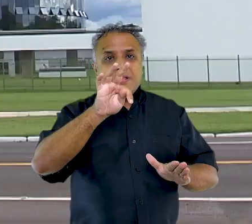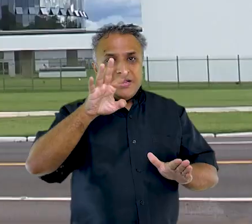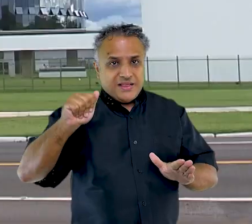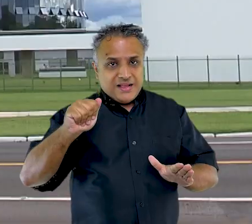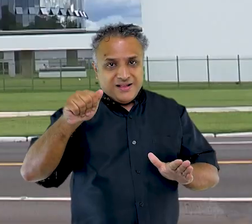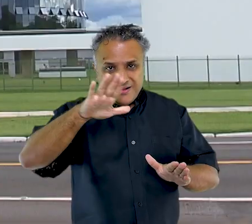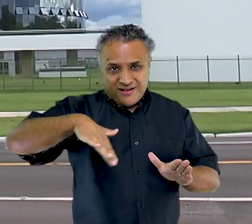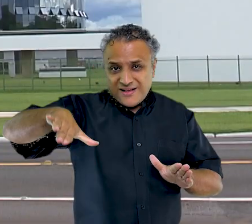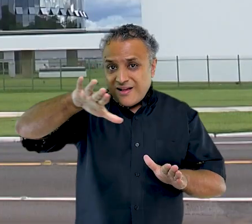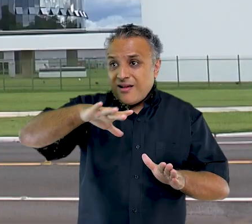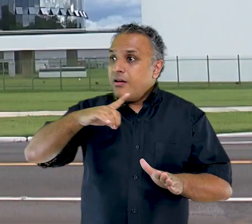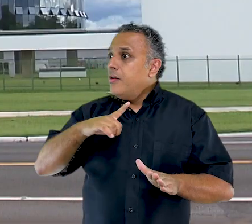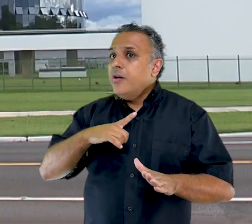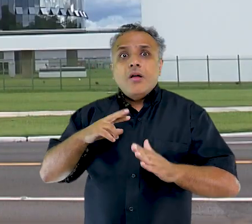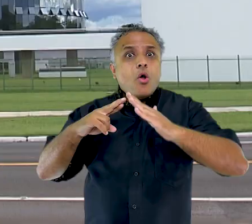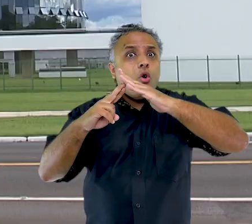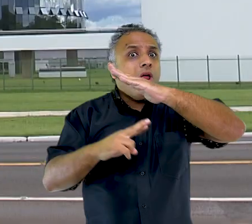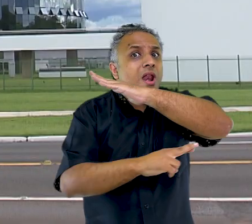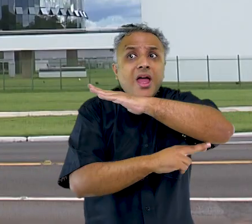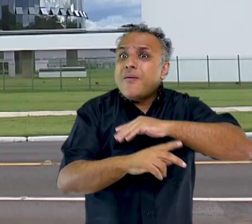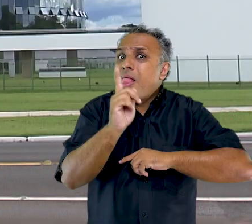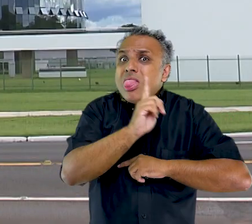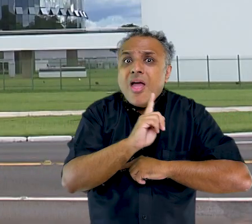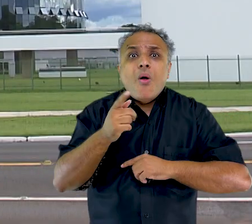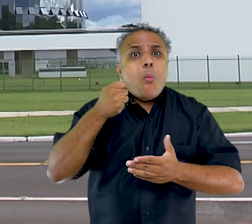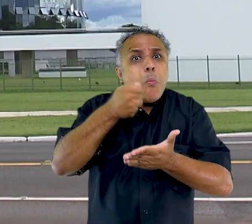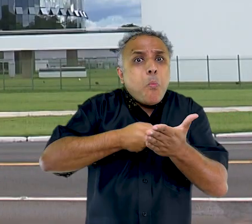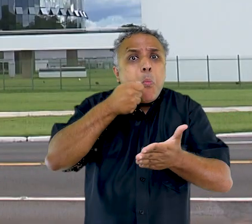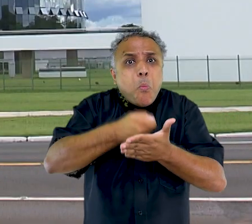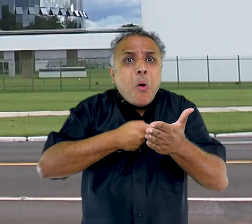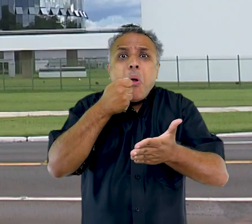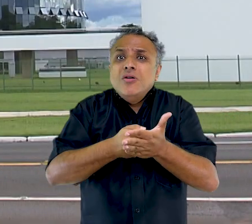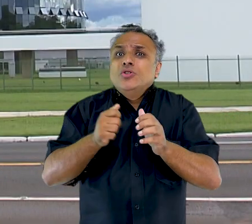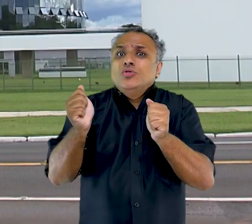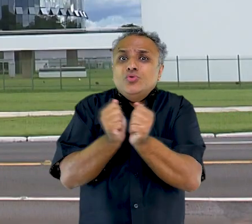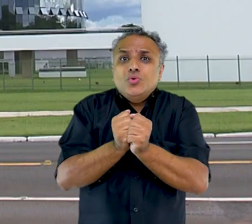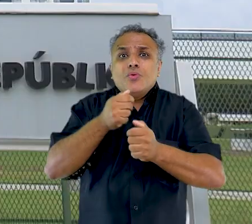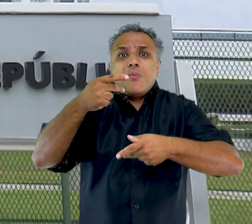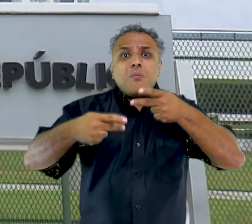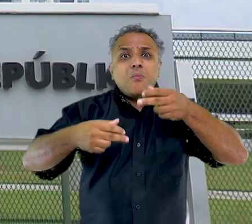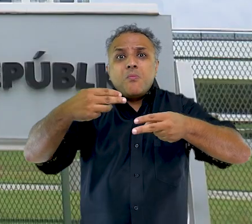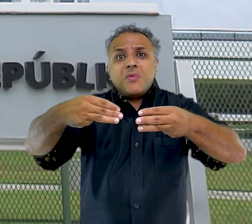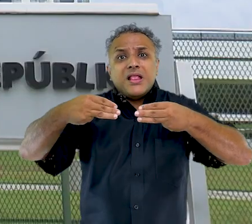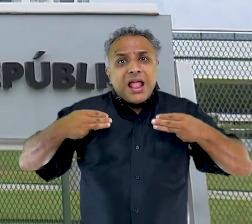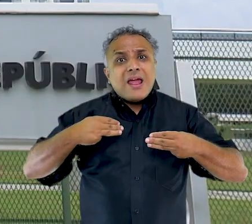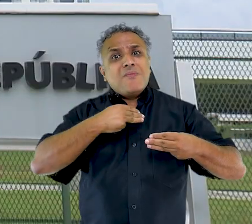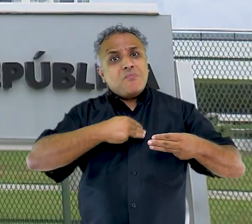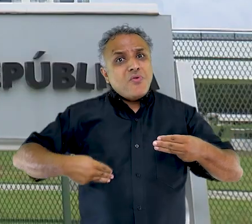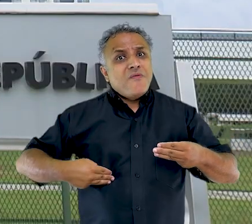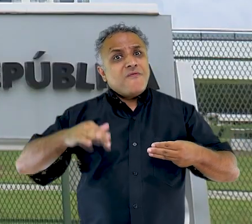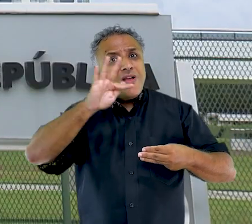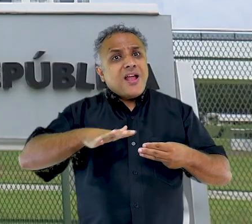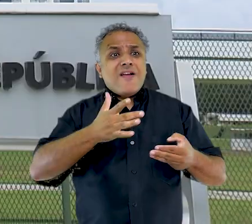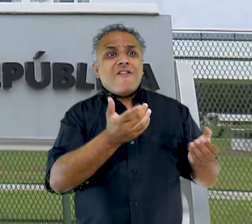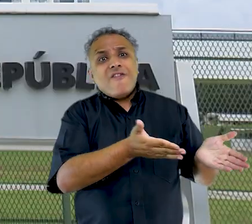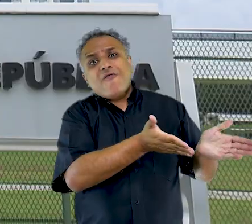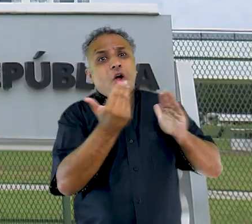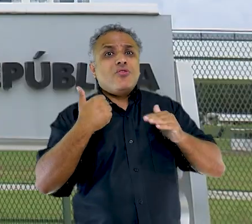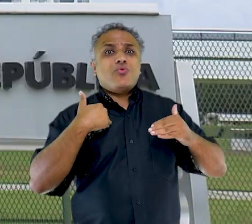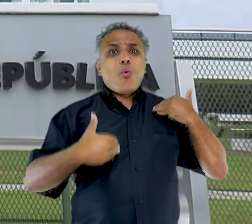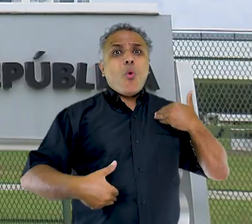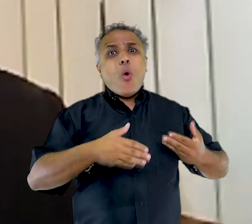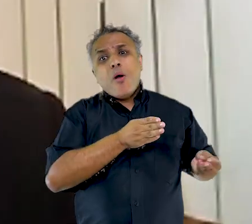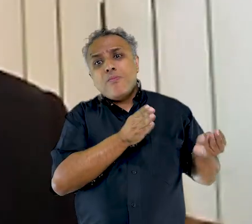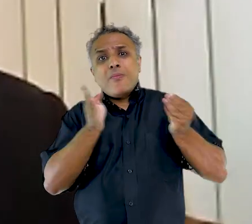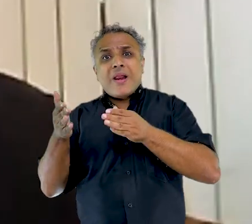Roraima. O povo Yanomami vinha lutando junto com o Ministério Público Federal para garantir o retorno dos corpos à